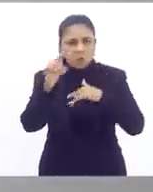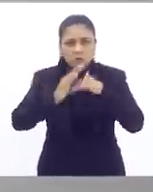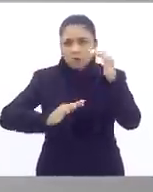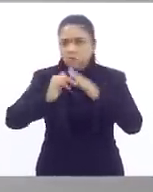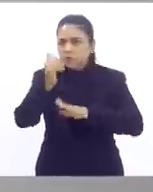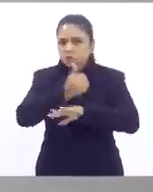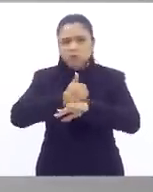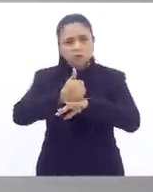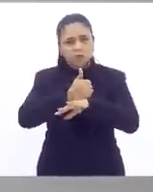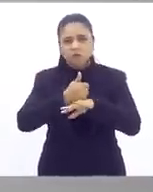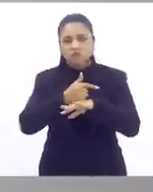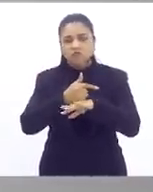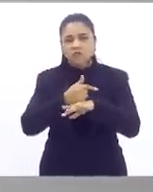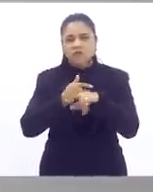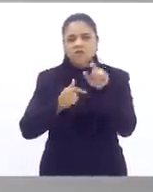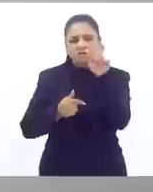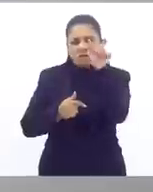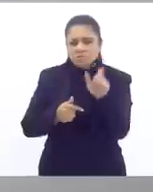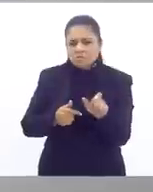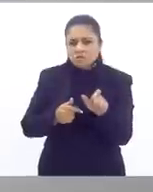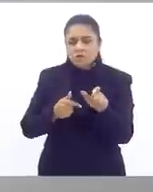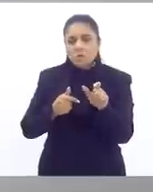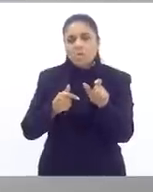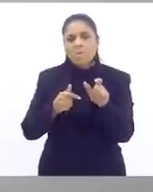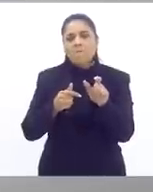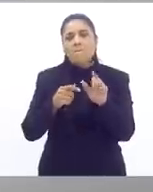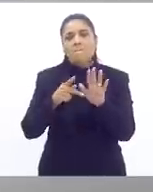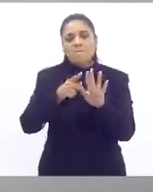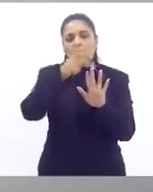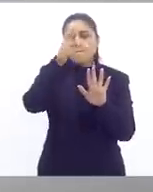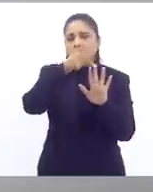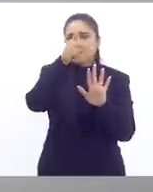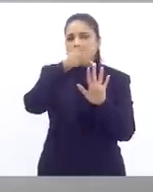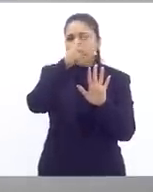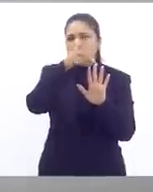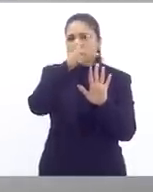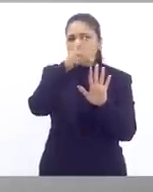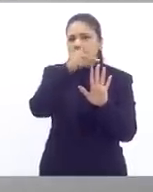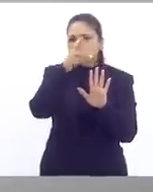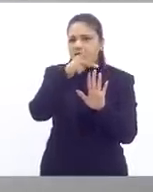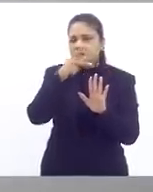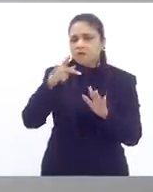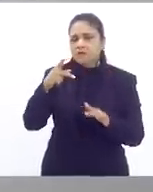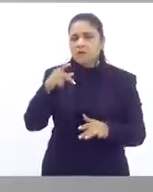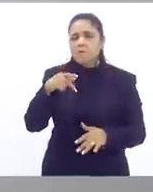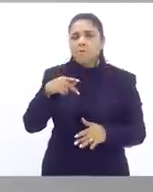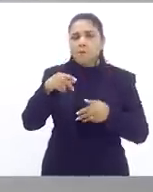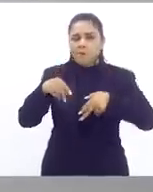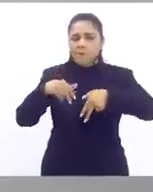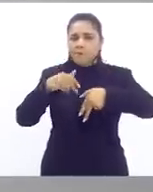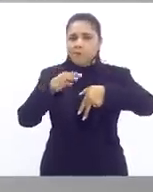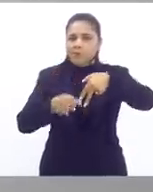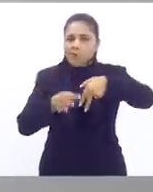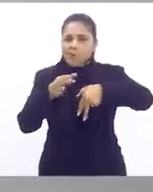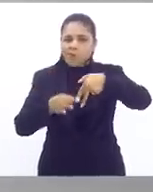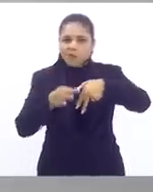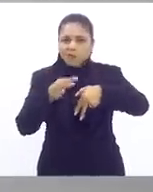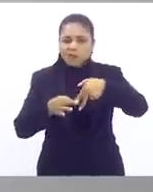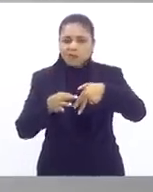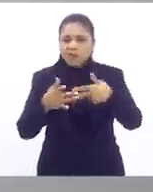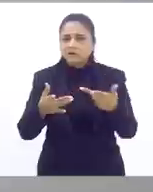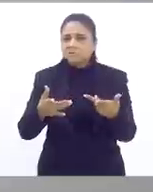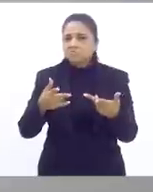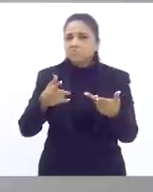e a senhora falou não parecer da procuradoria que a deputada Marta Rocha solicitou os pareceres da próxima